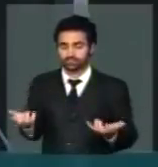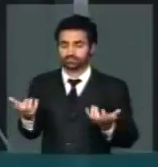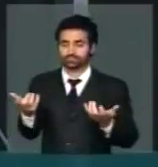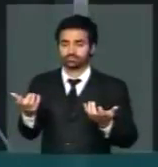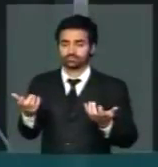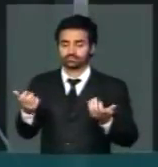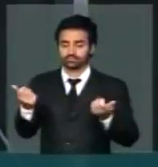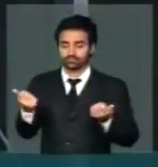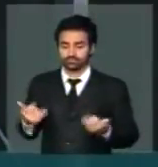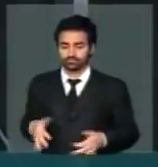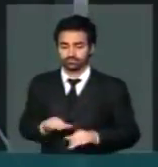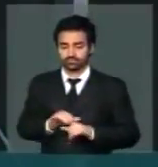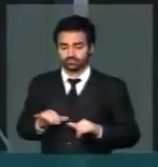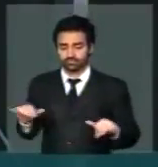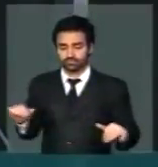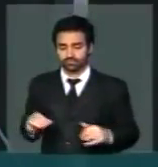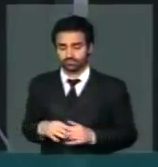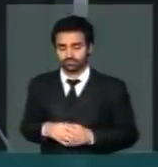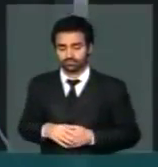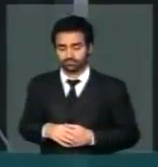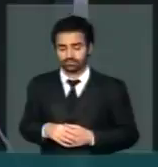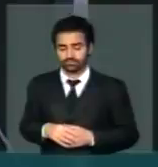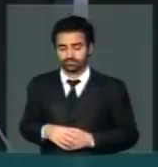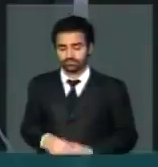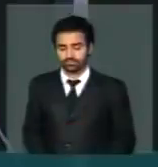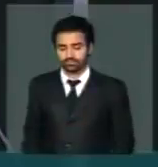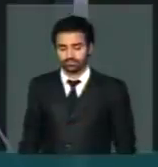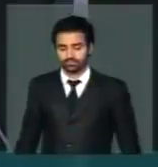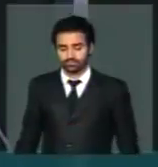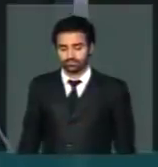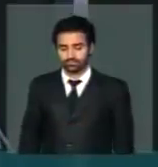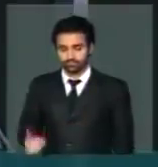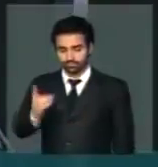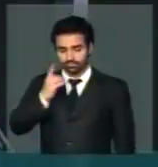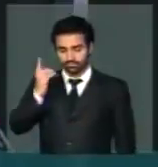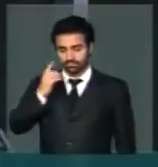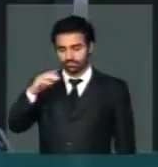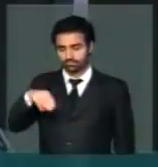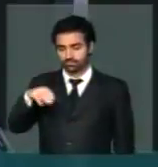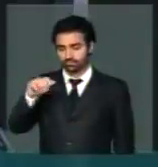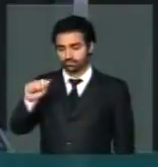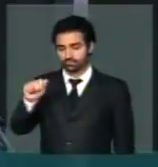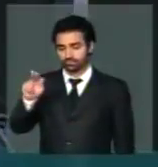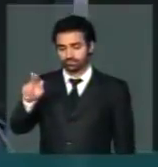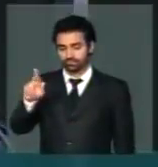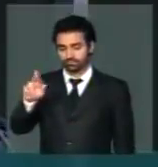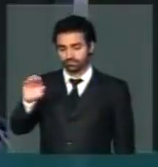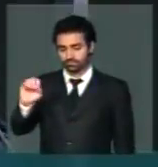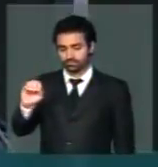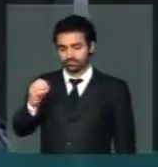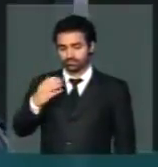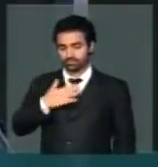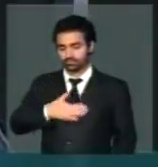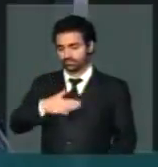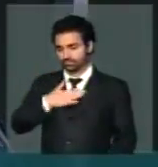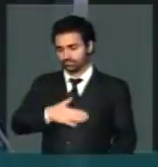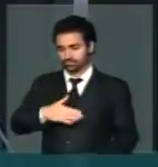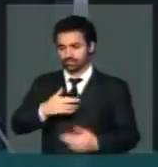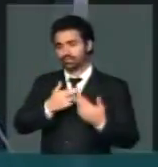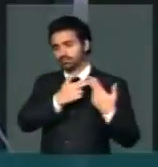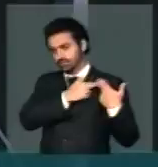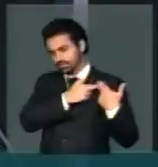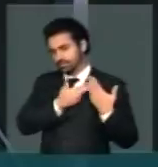aqui com o deputado Mauro Pereira de maneira tranquila, ponderada e